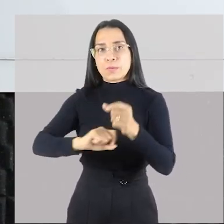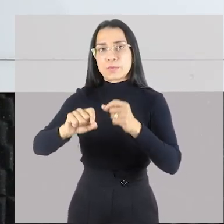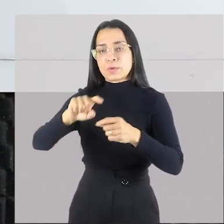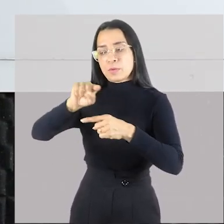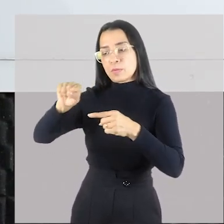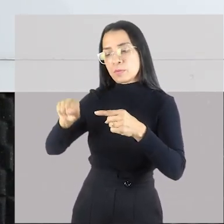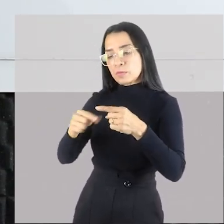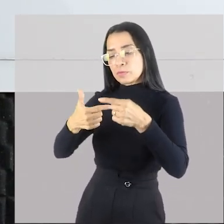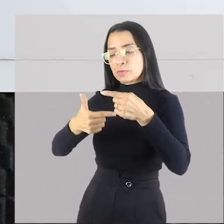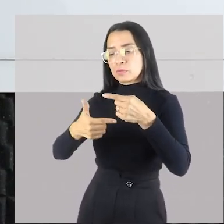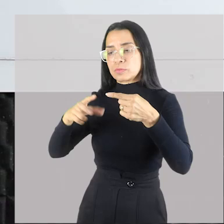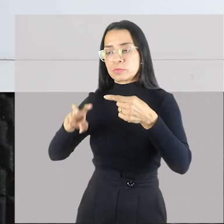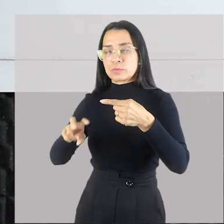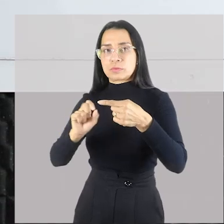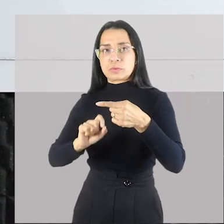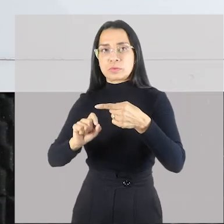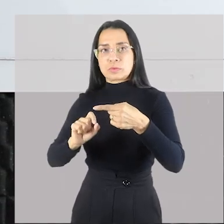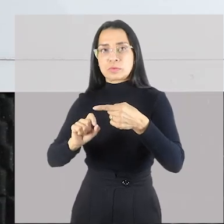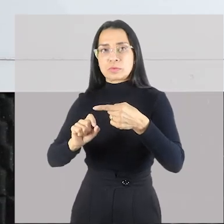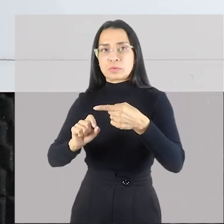dividido por 25.